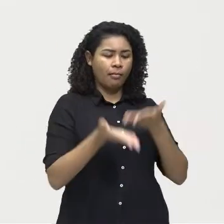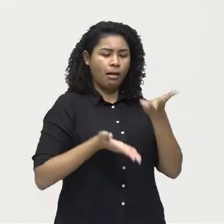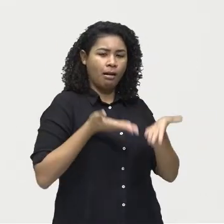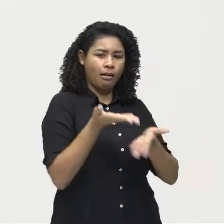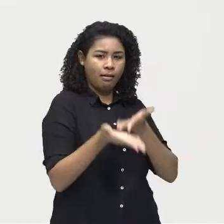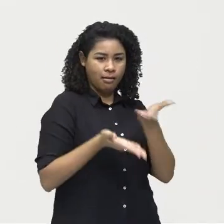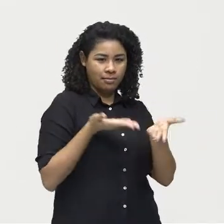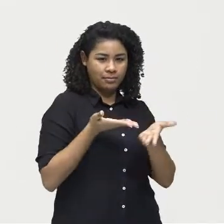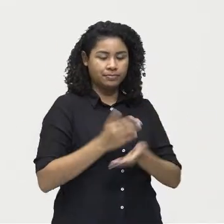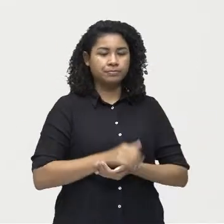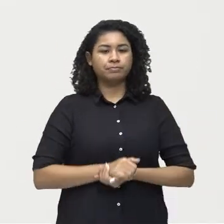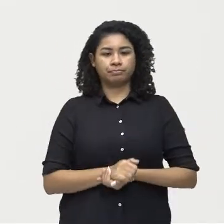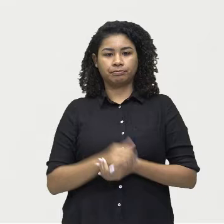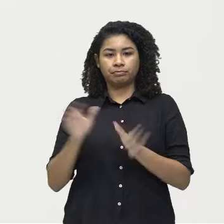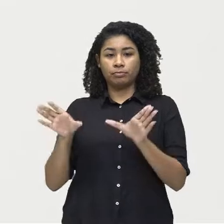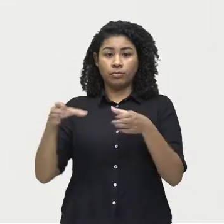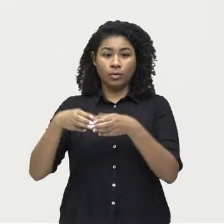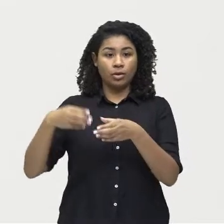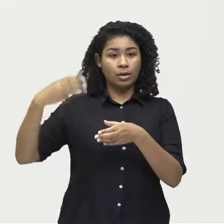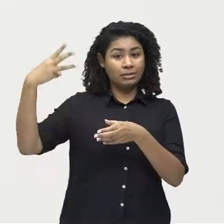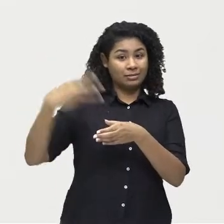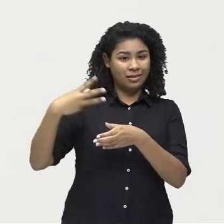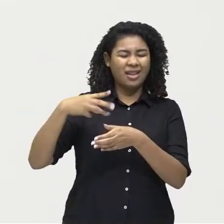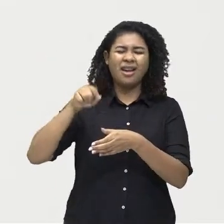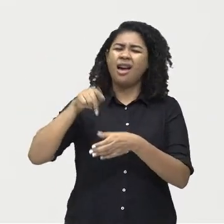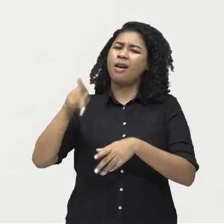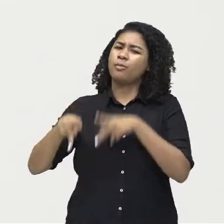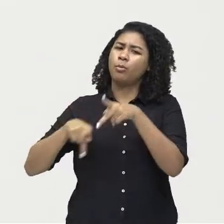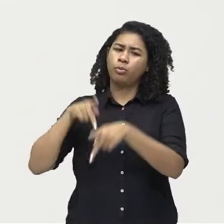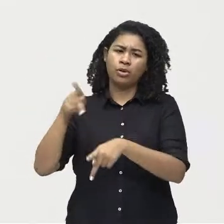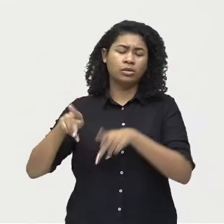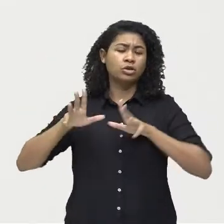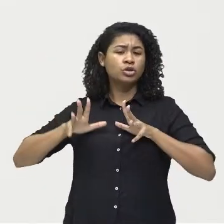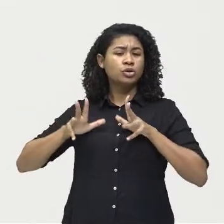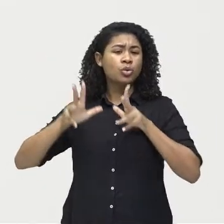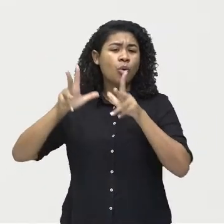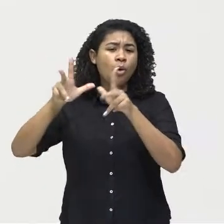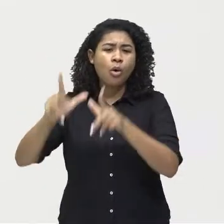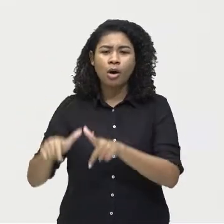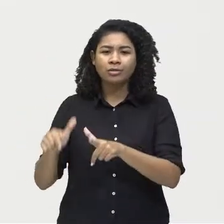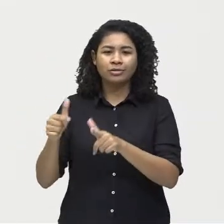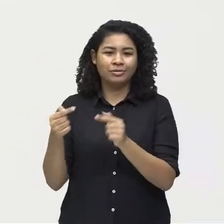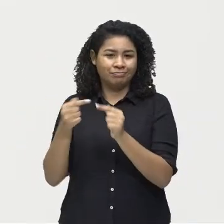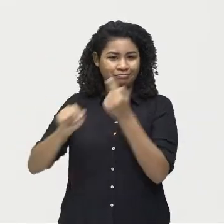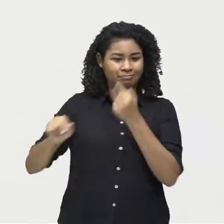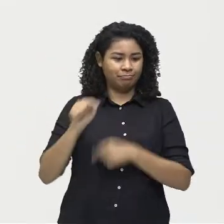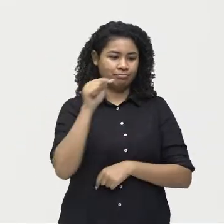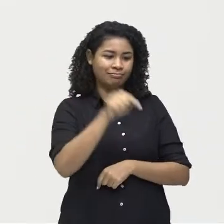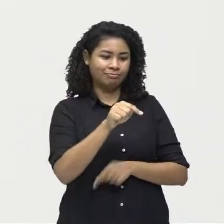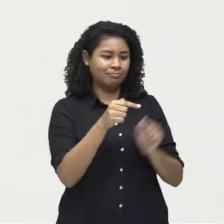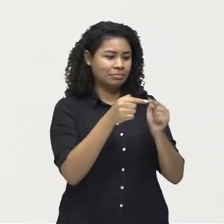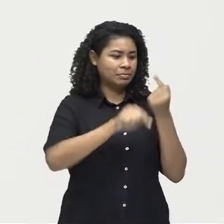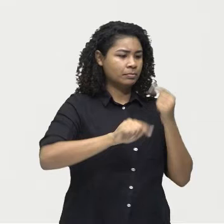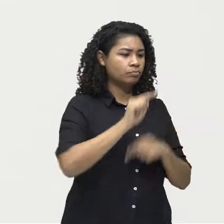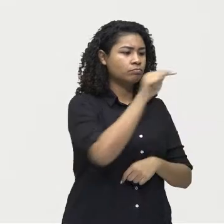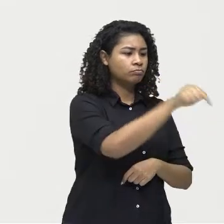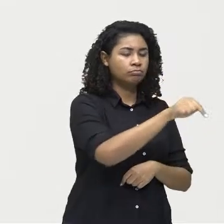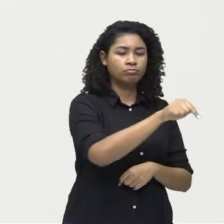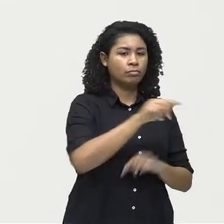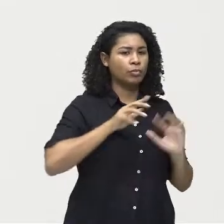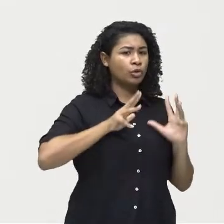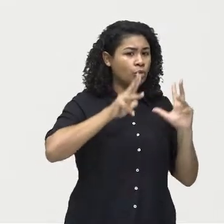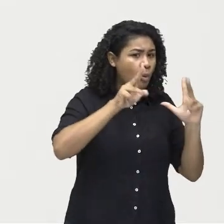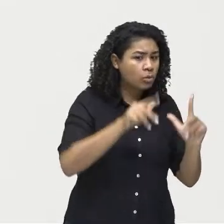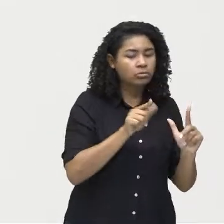o terceiro estado era o povão, galera. Era todo aquele que não pertencia ao clero e também não pertencia à